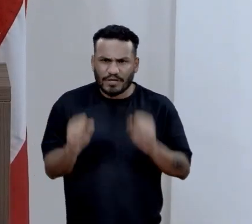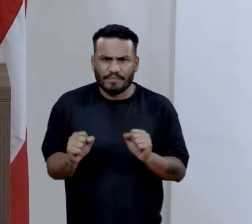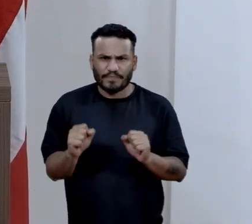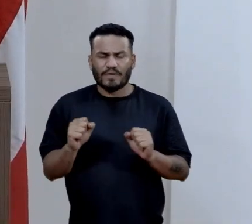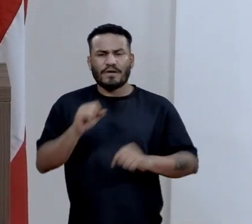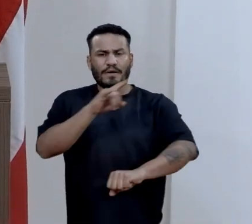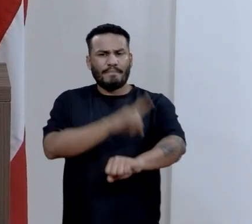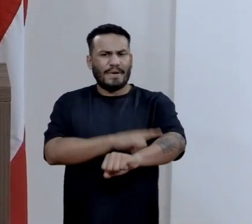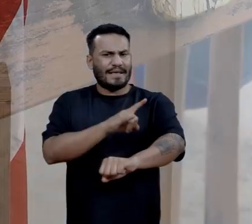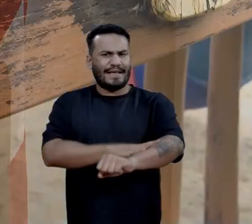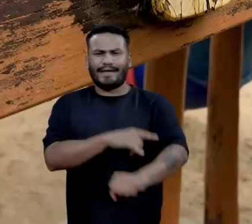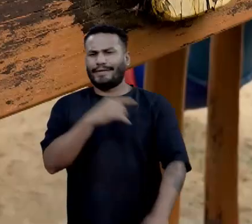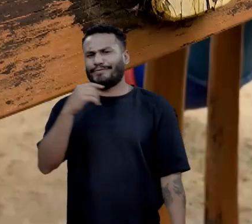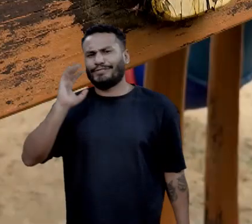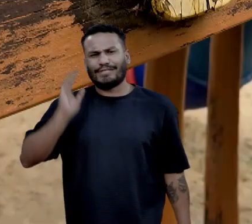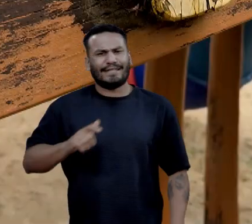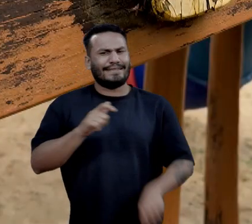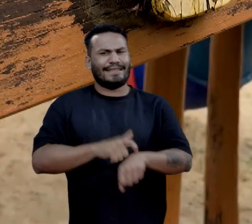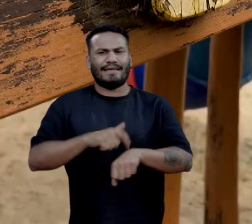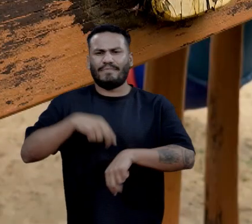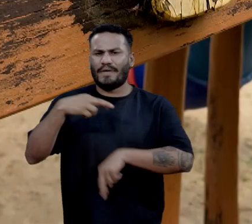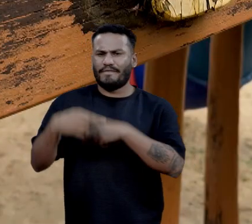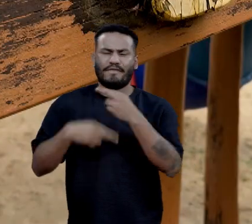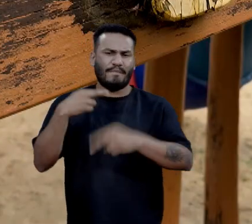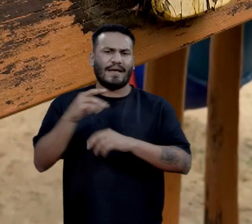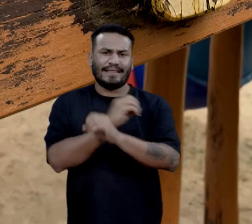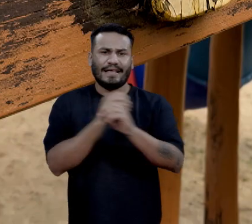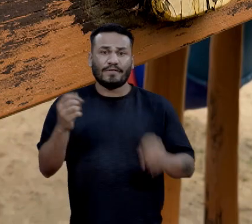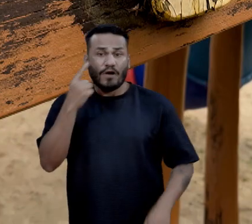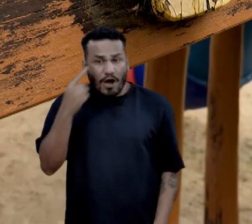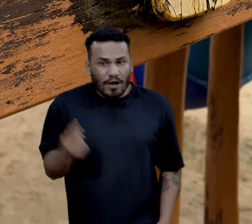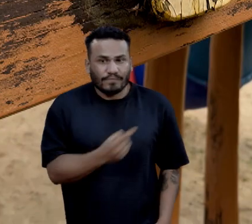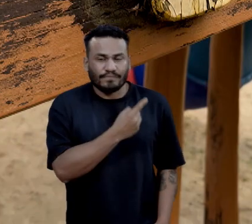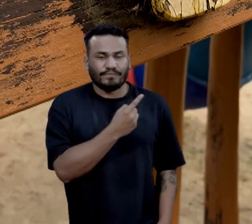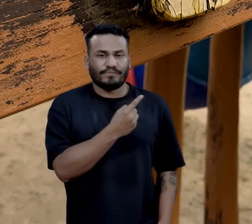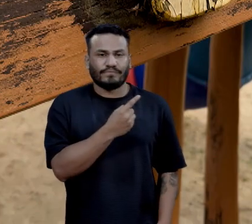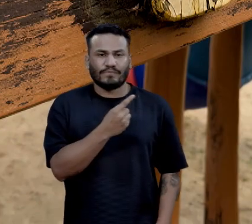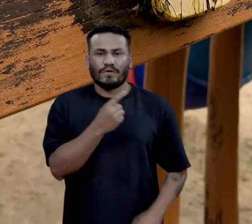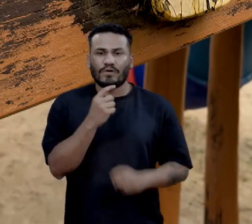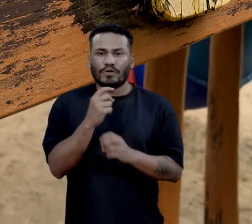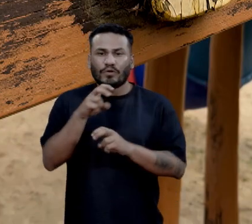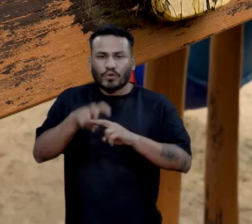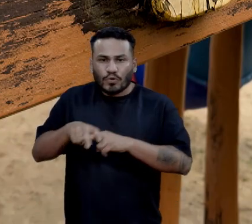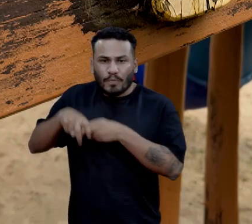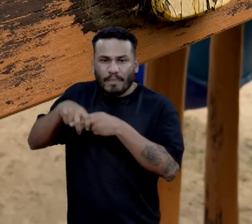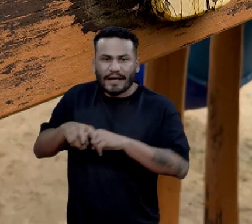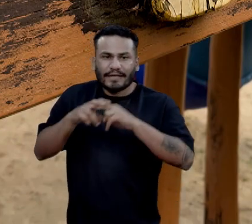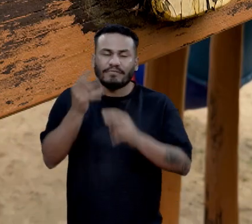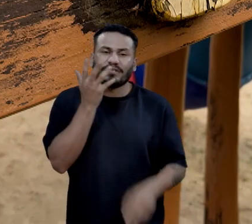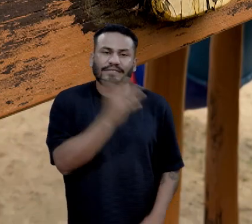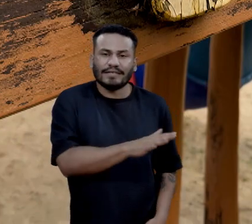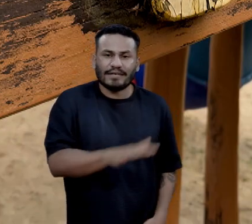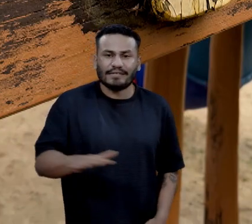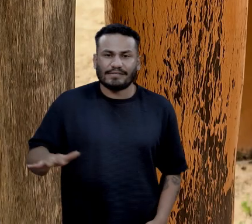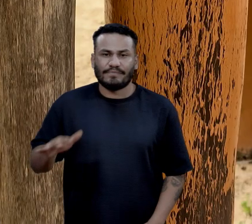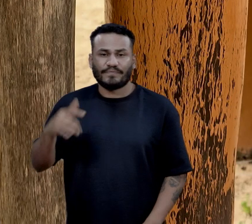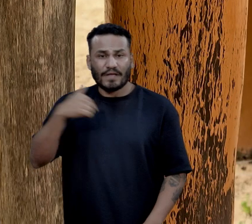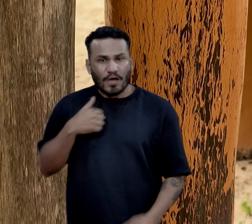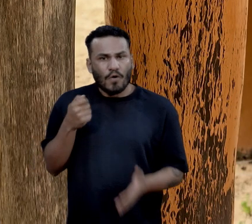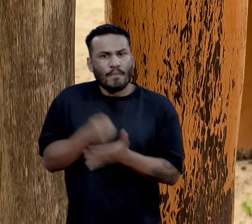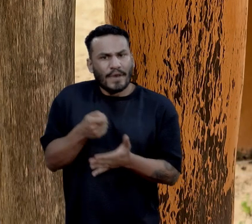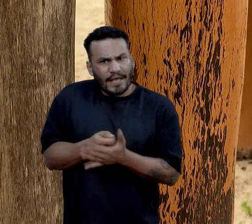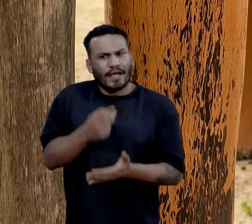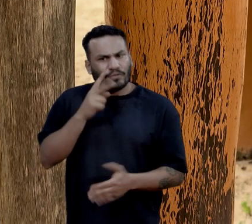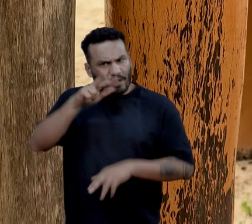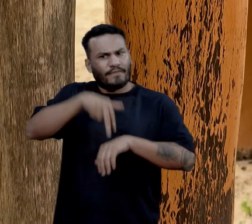os banheiros, que é uma novela, está há um tempão lá para reformar e não fizeram. Olha só o estado do parquinho das crianças. E eu fui obrigado a vir aqui